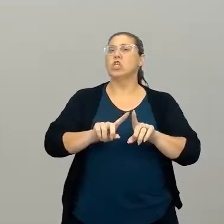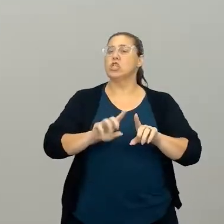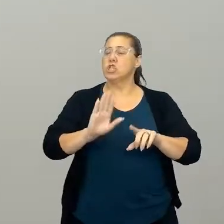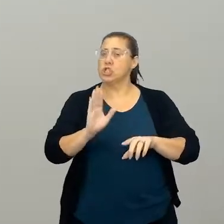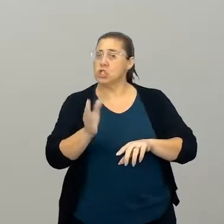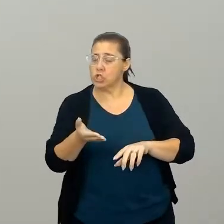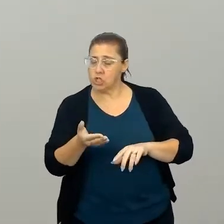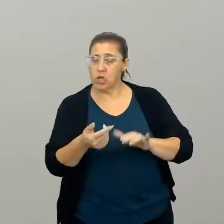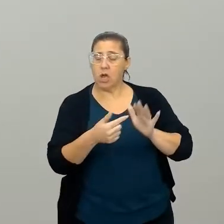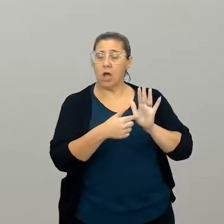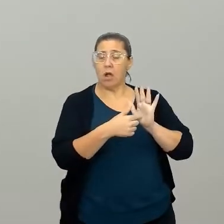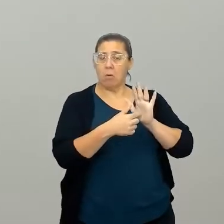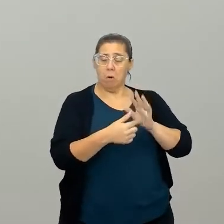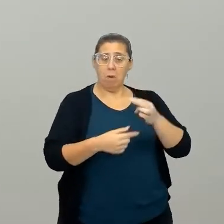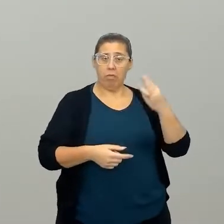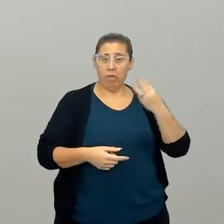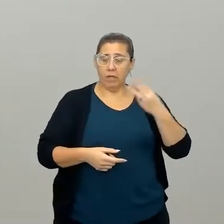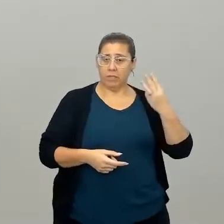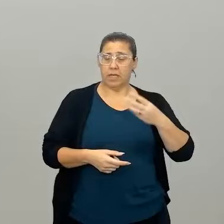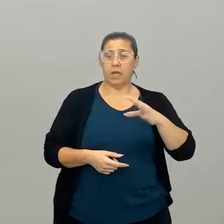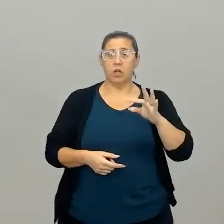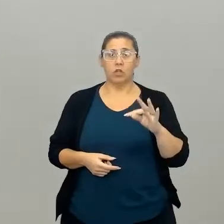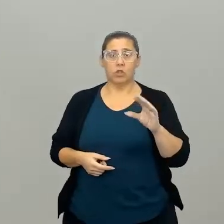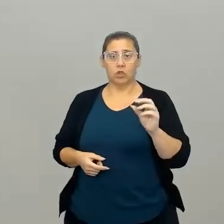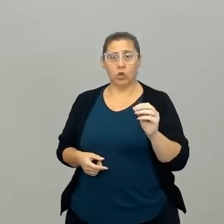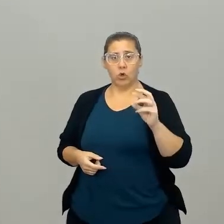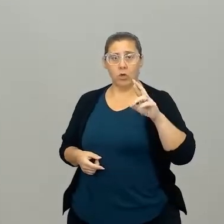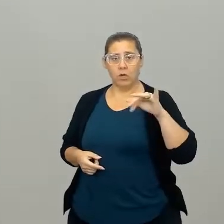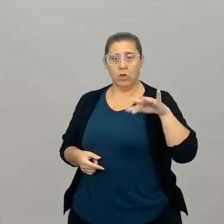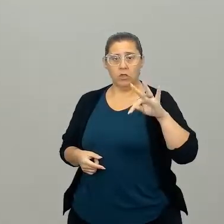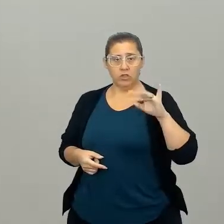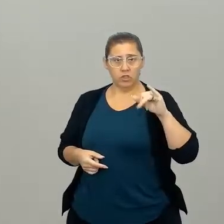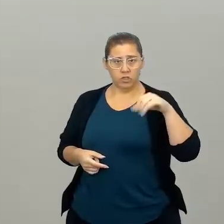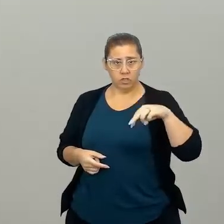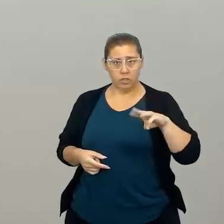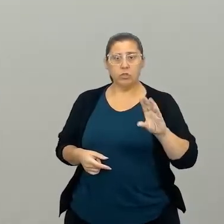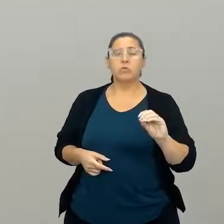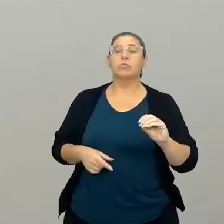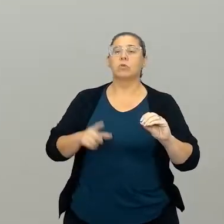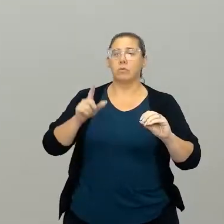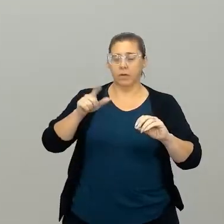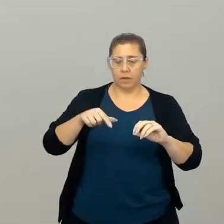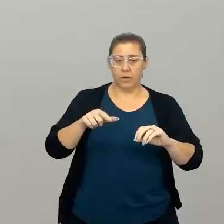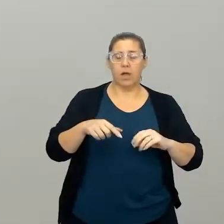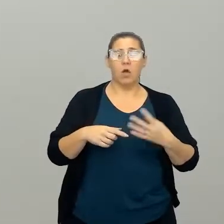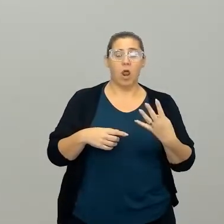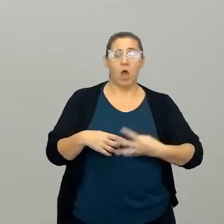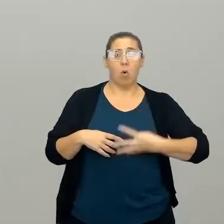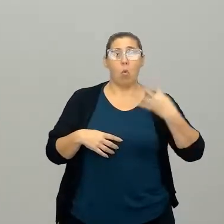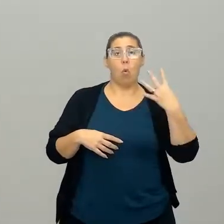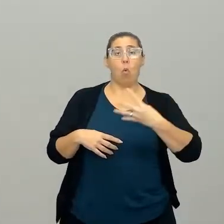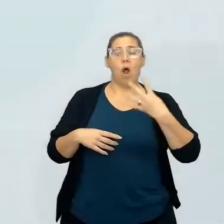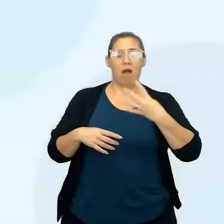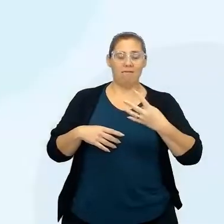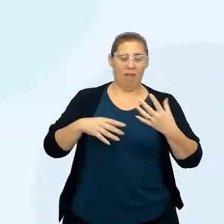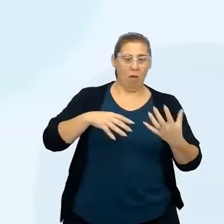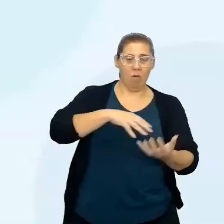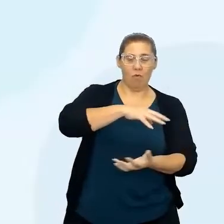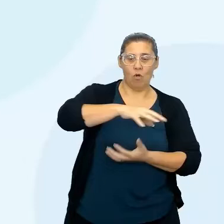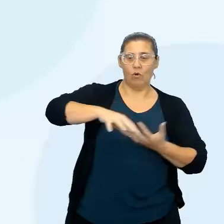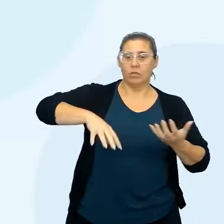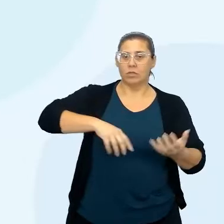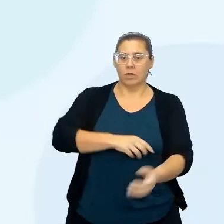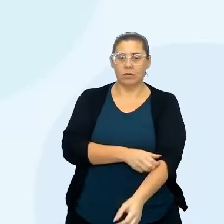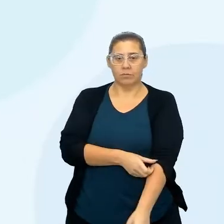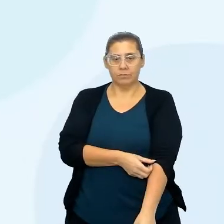para o toyotismo, e agora entramos na quarta revolução industrial.